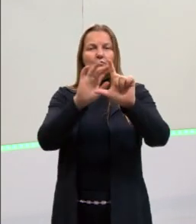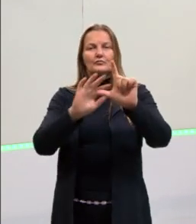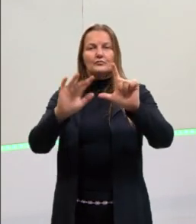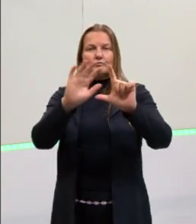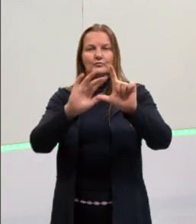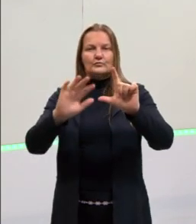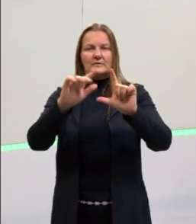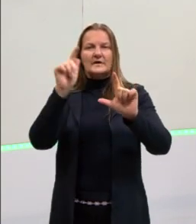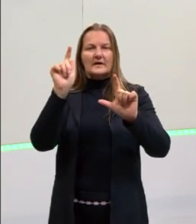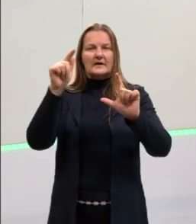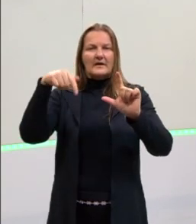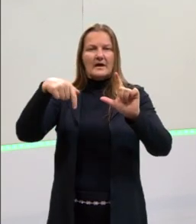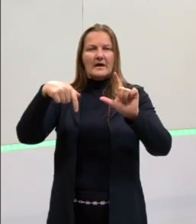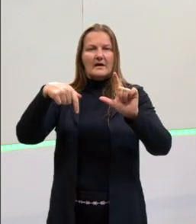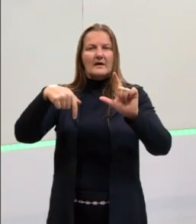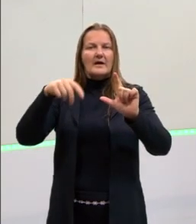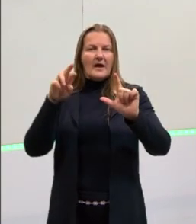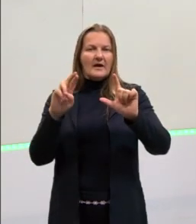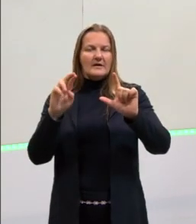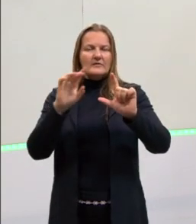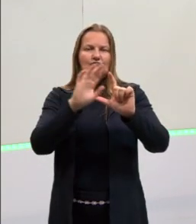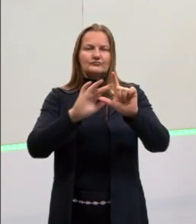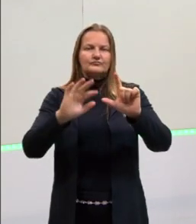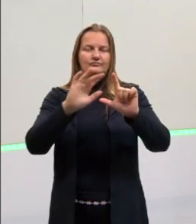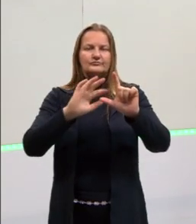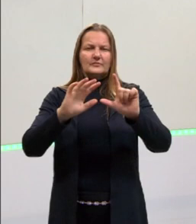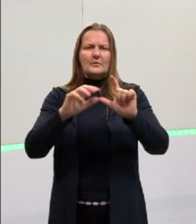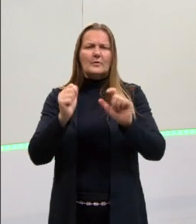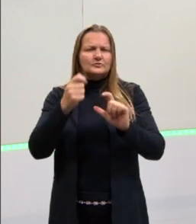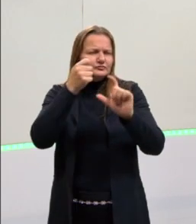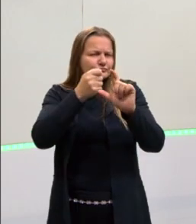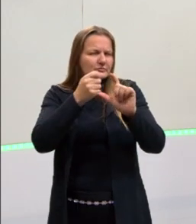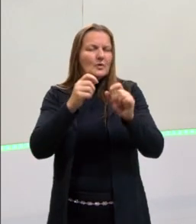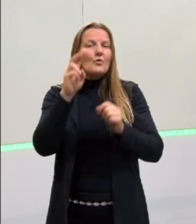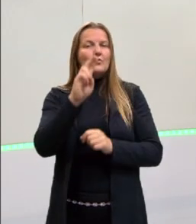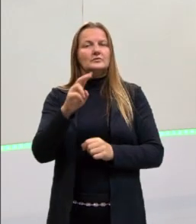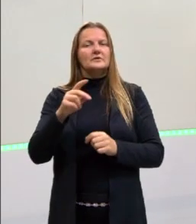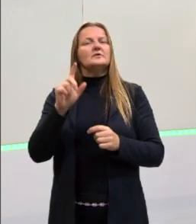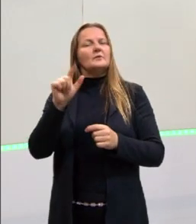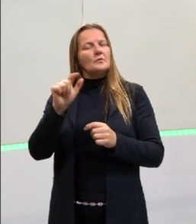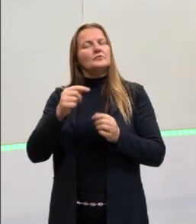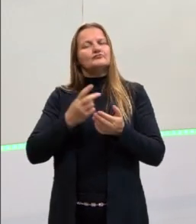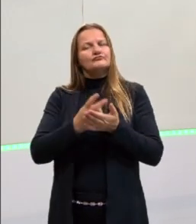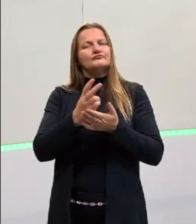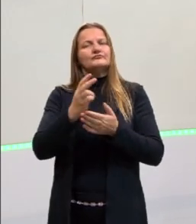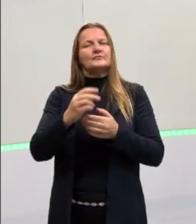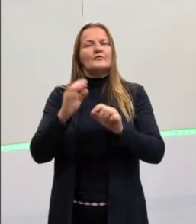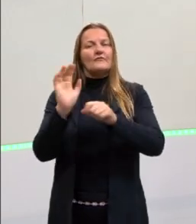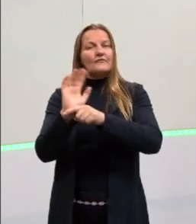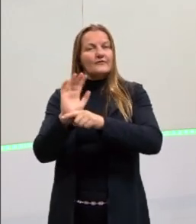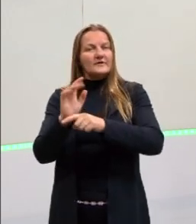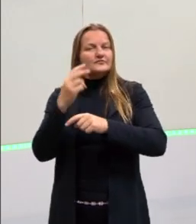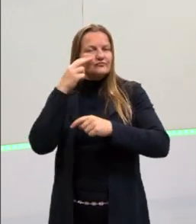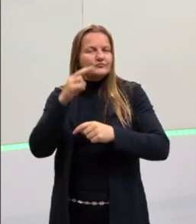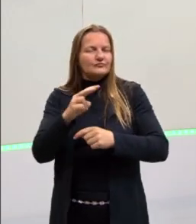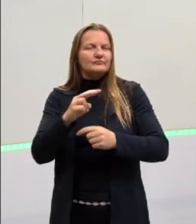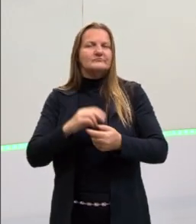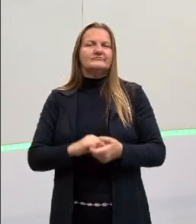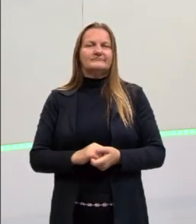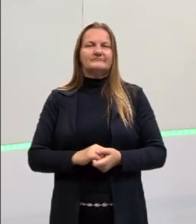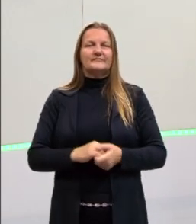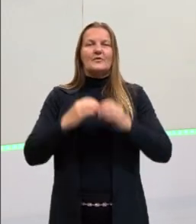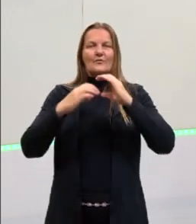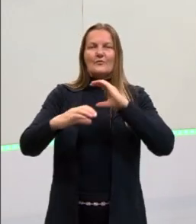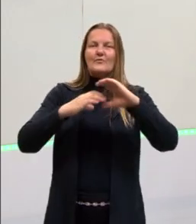e esse QR Code depois você pode utilizar né para seguir até um vídeo Onde estará então